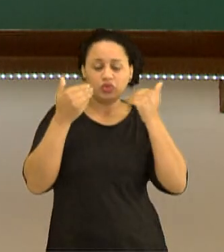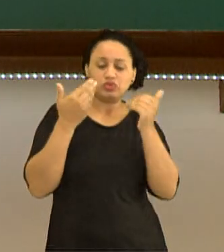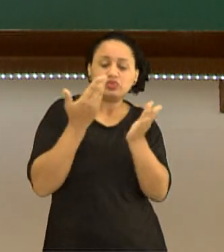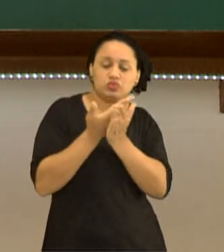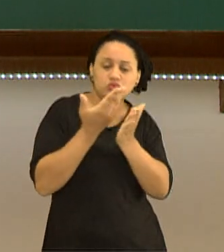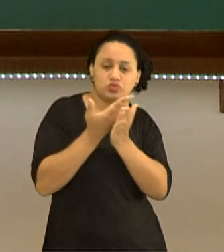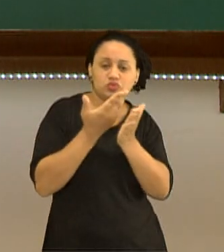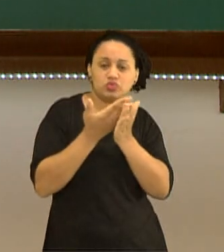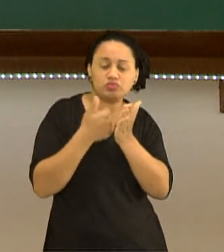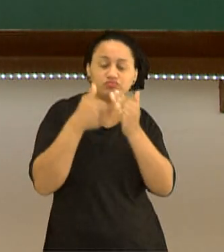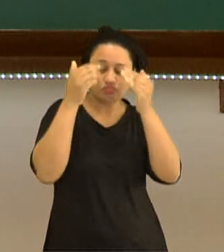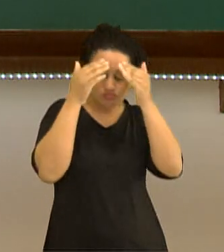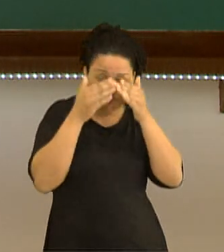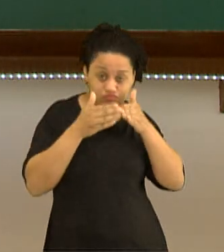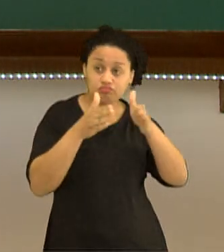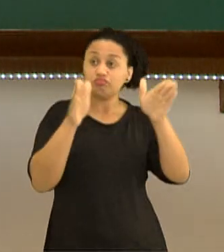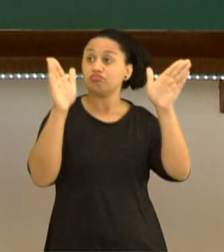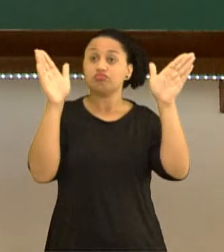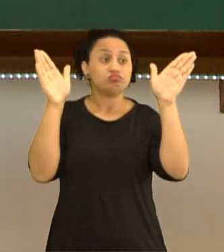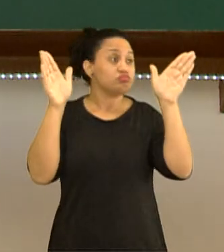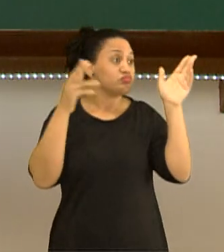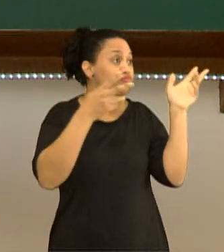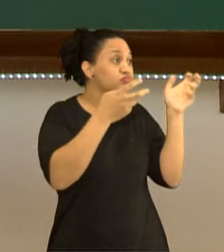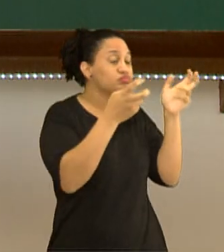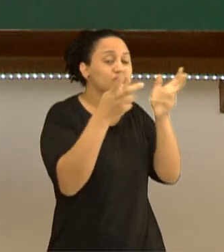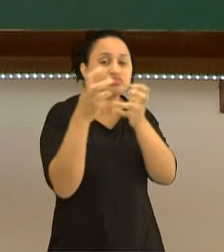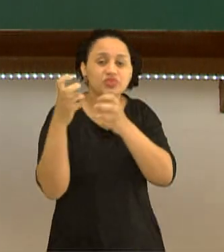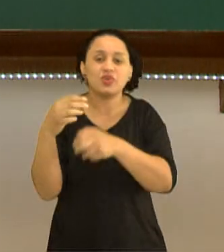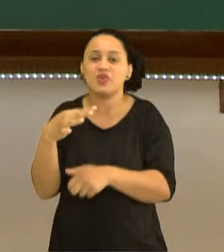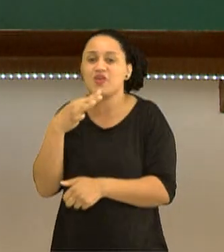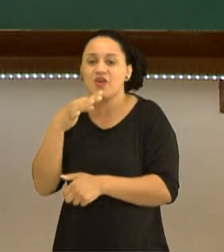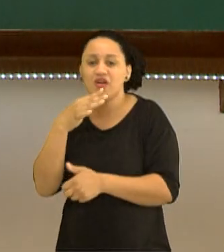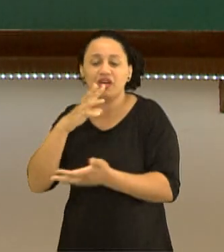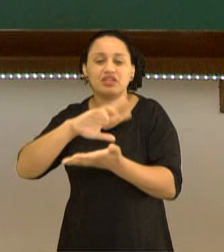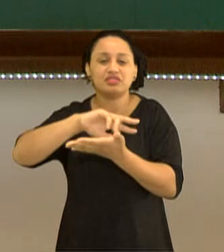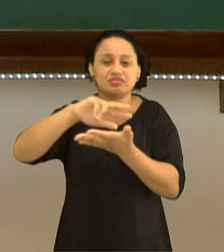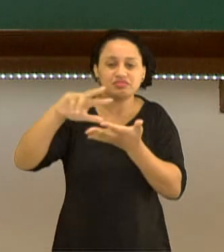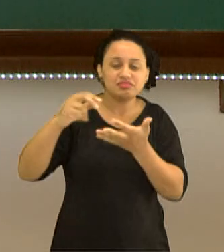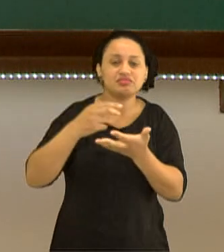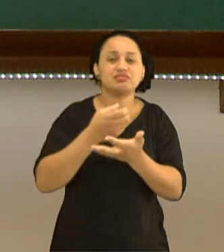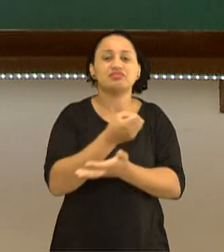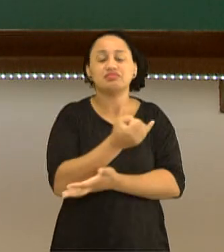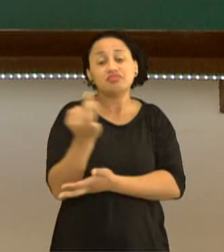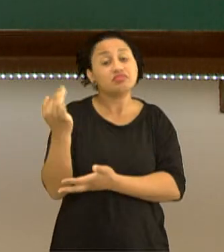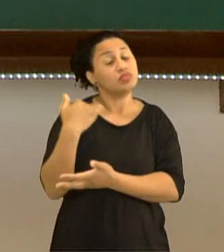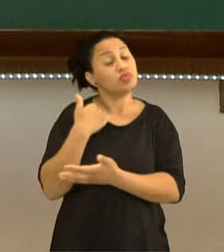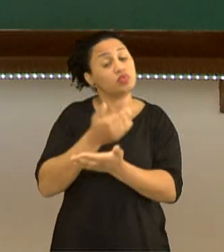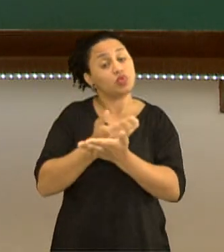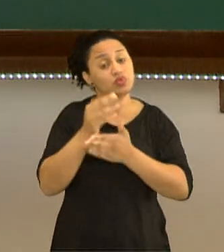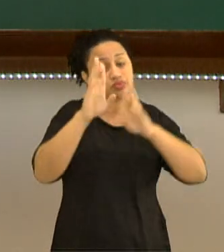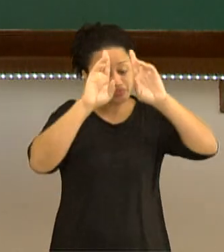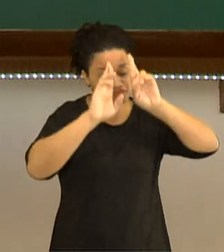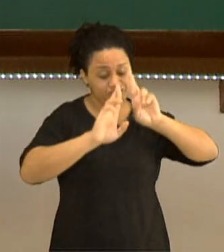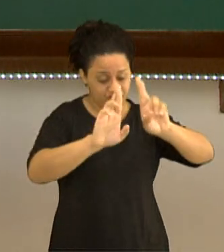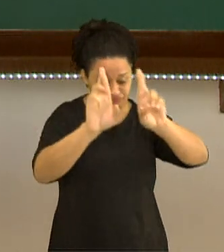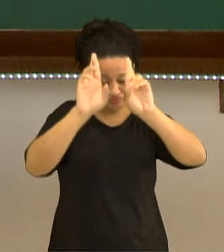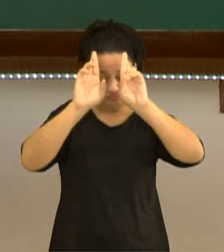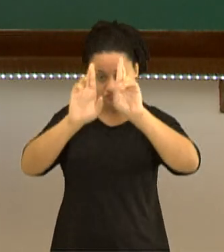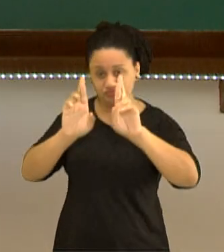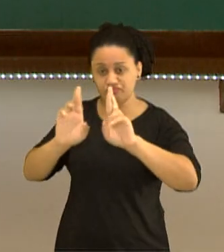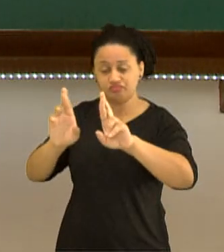mais amplia a nossa visão de mundo. A gente conhece a diversidade e passa a respeitar